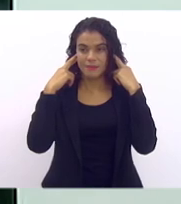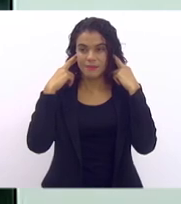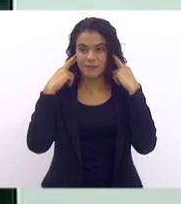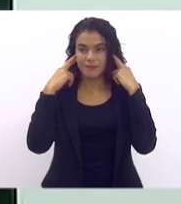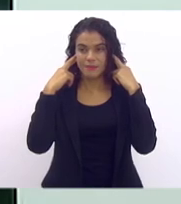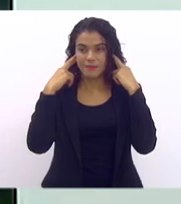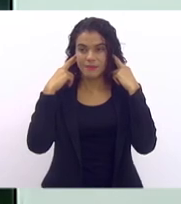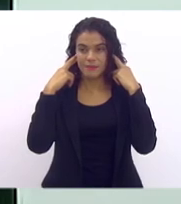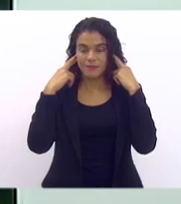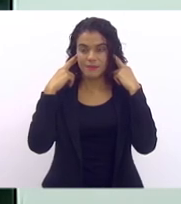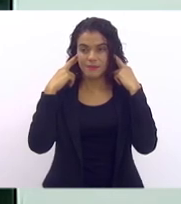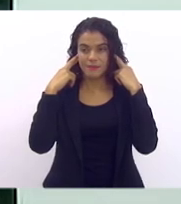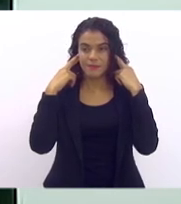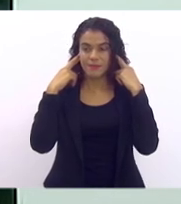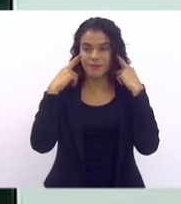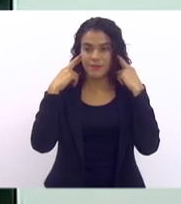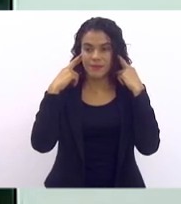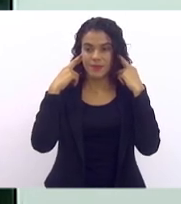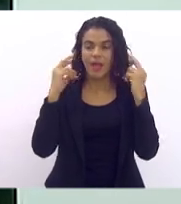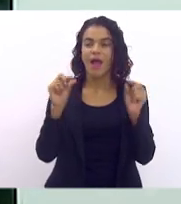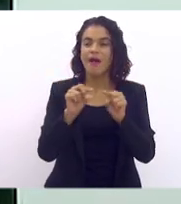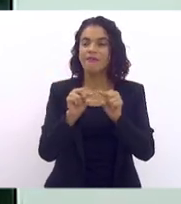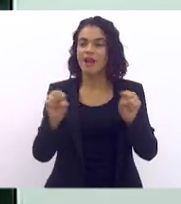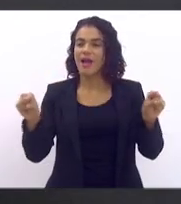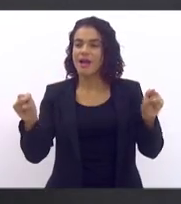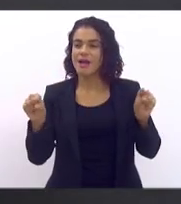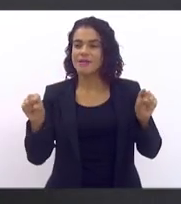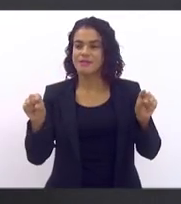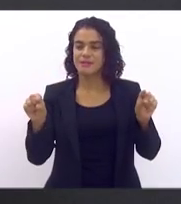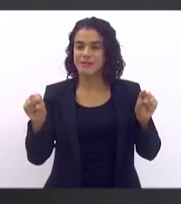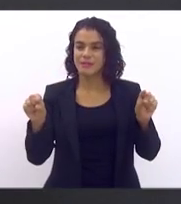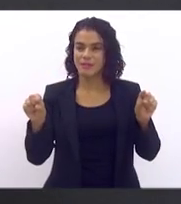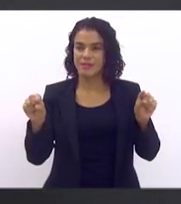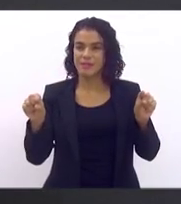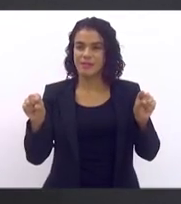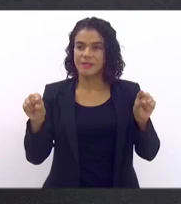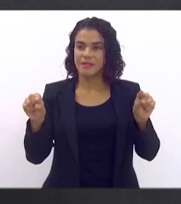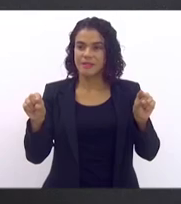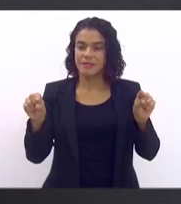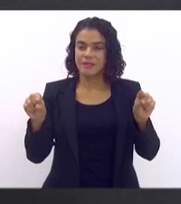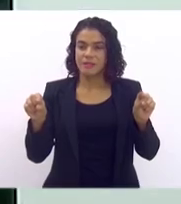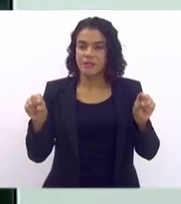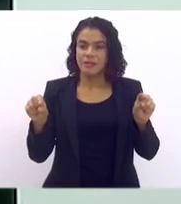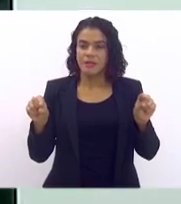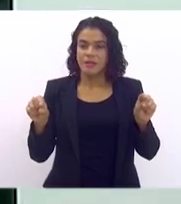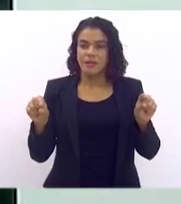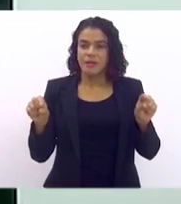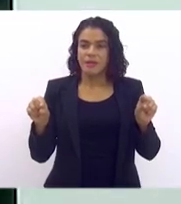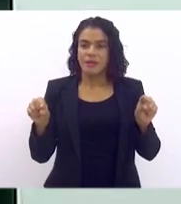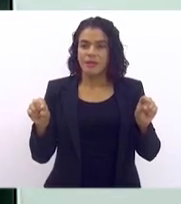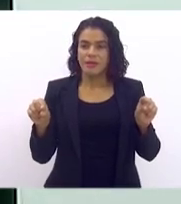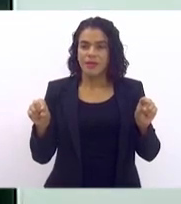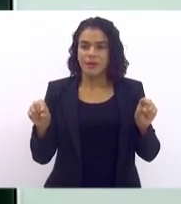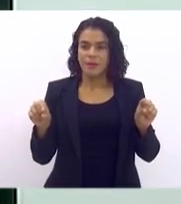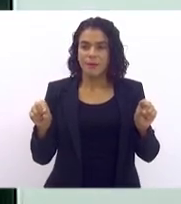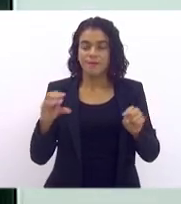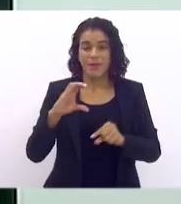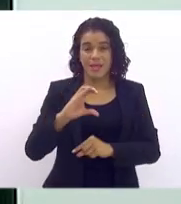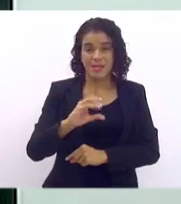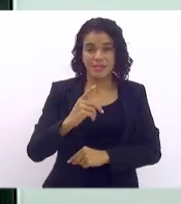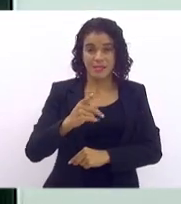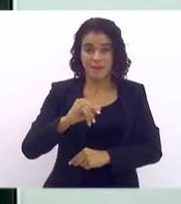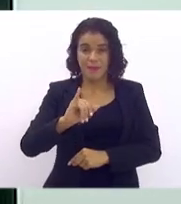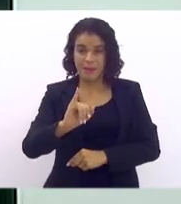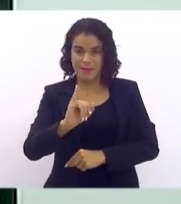deputada. Quê? Repete a última frase que congelou, por favor. Eu estou dizendo que essa CP que Vossa